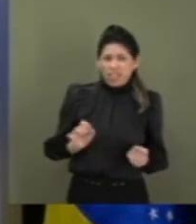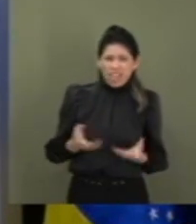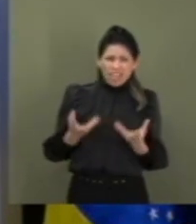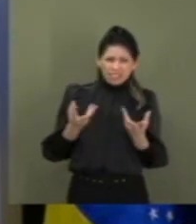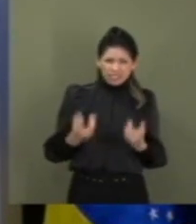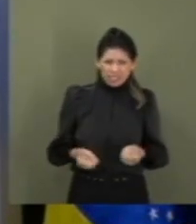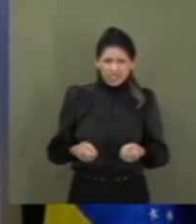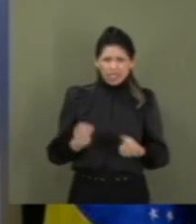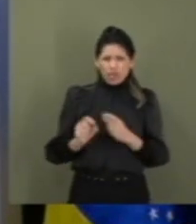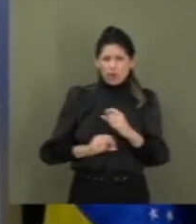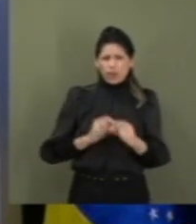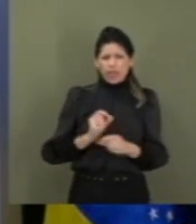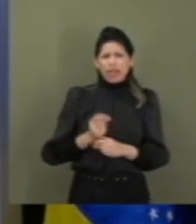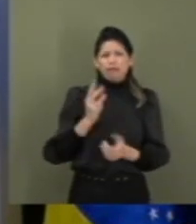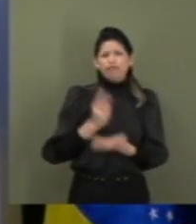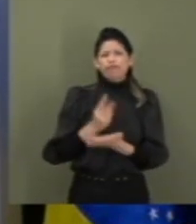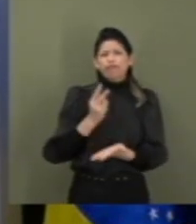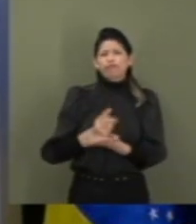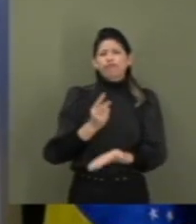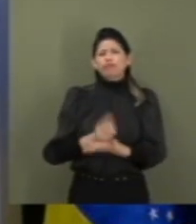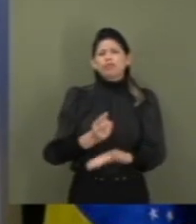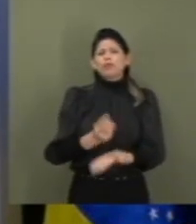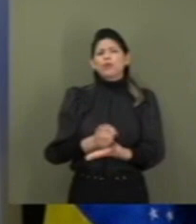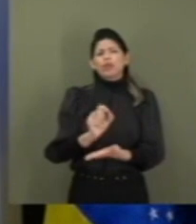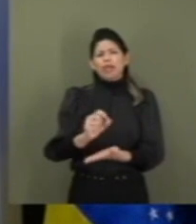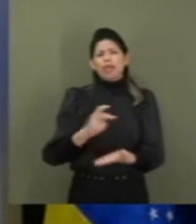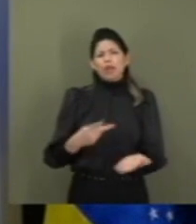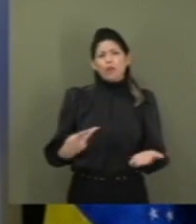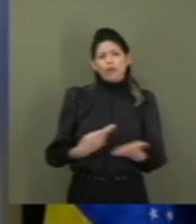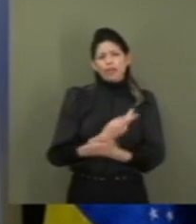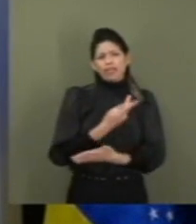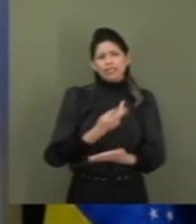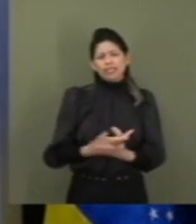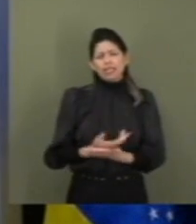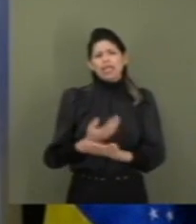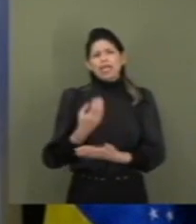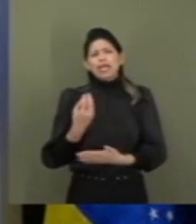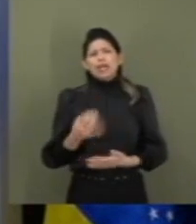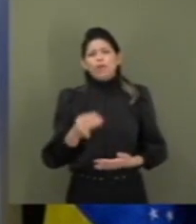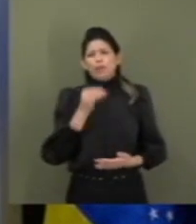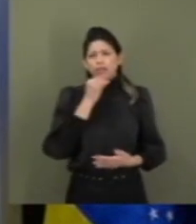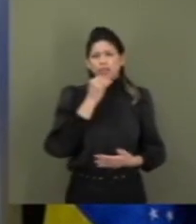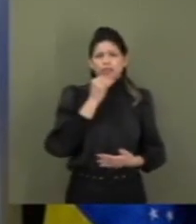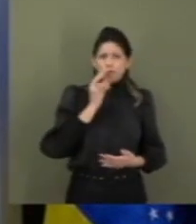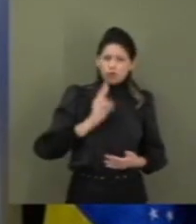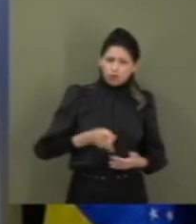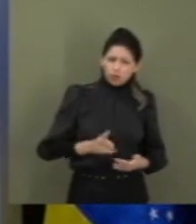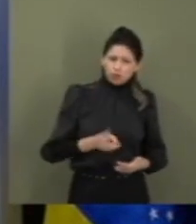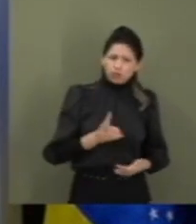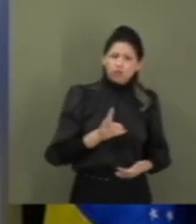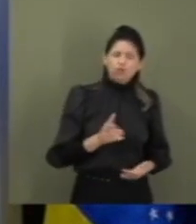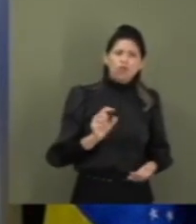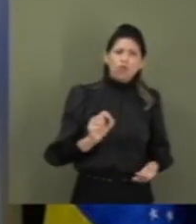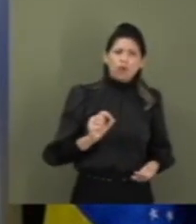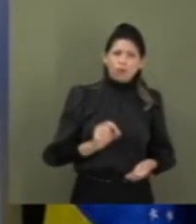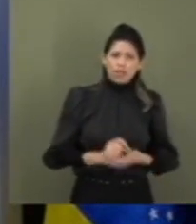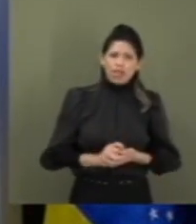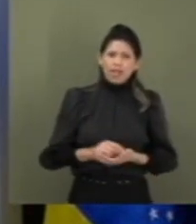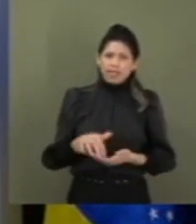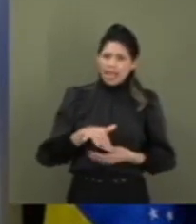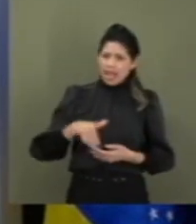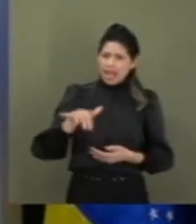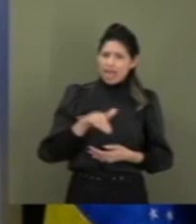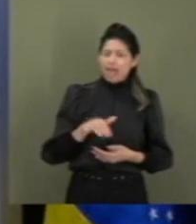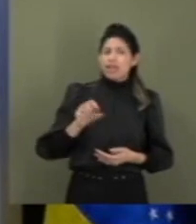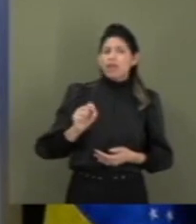apenas a mesma coloração, com matizes diferentes, mas a mesma coloração ideológica,